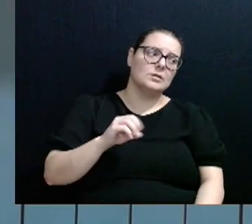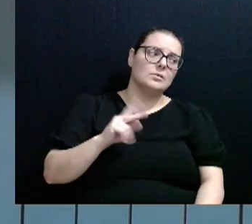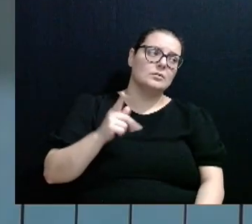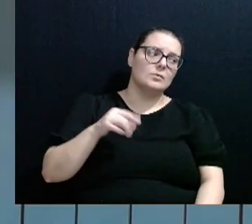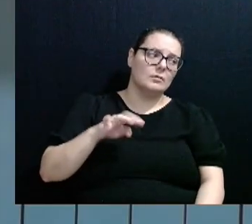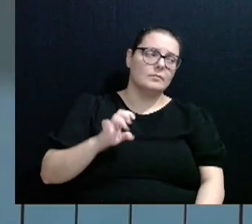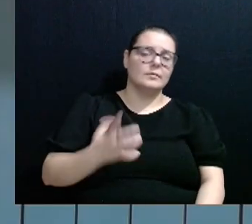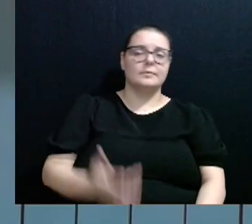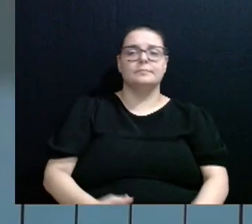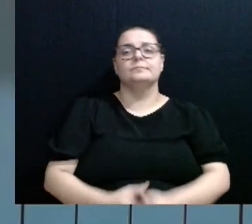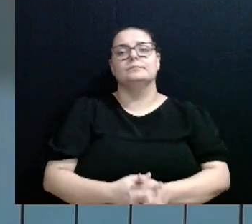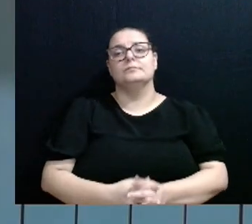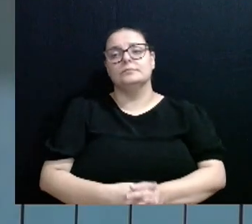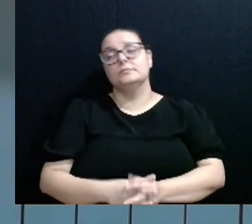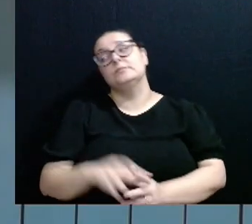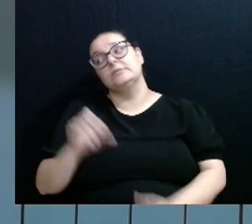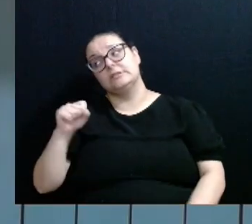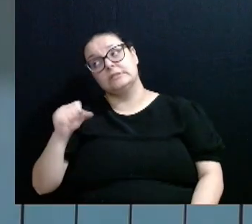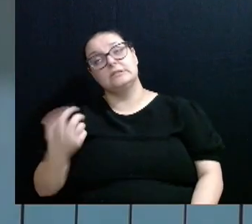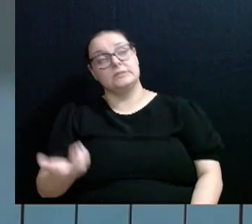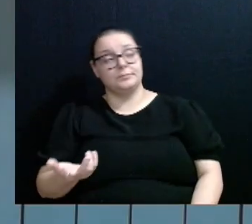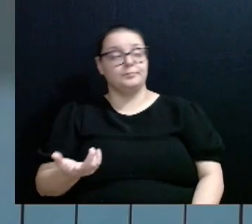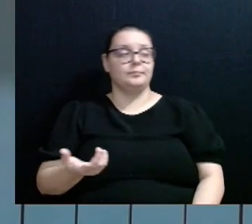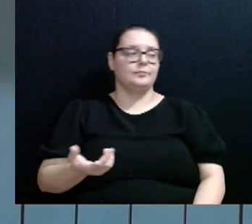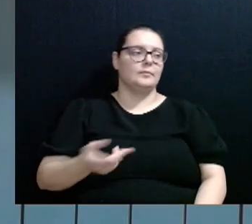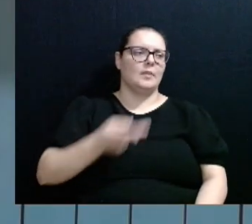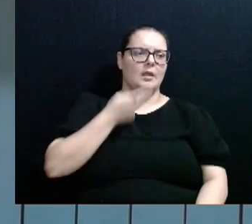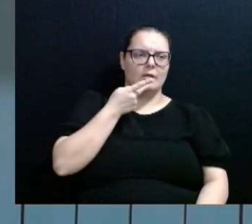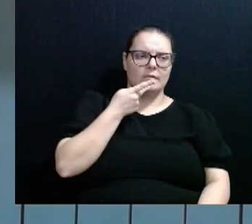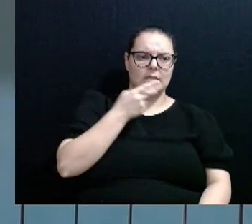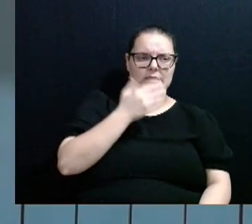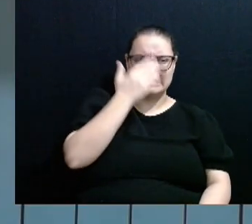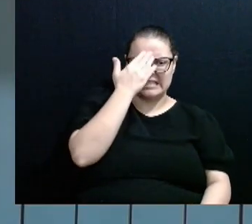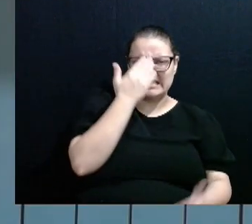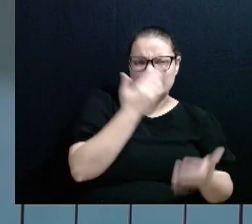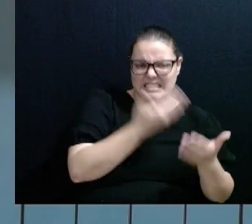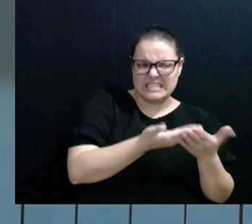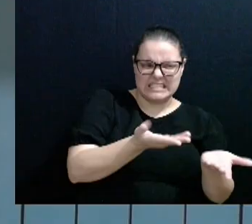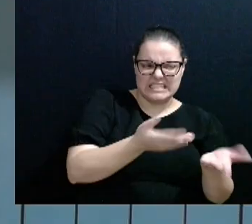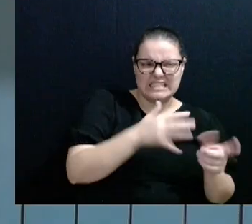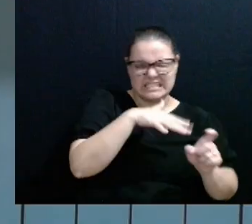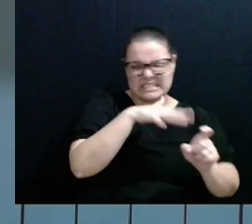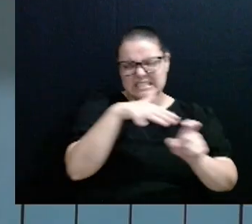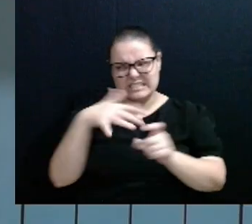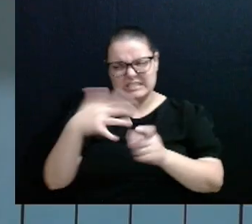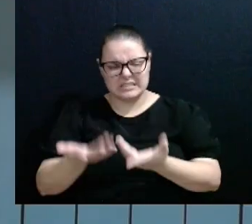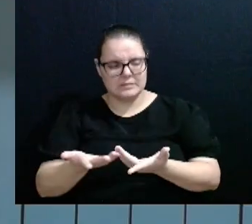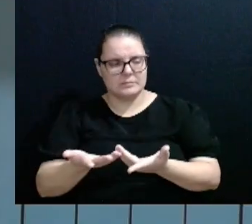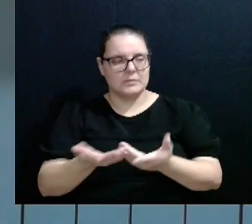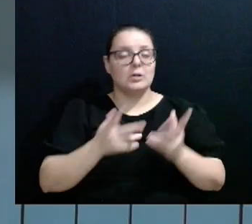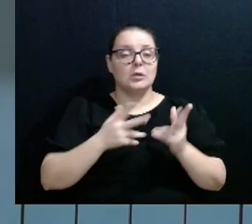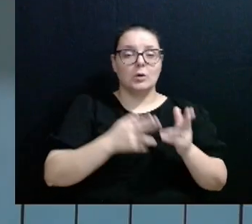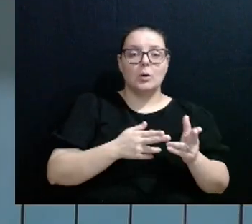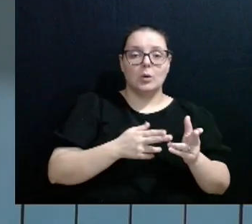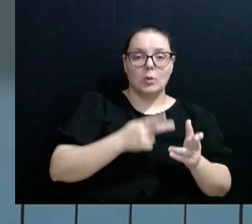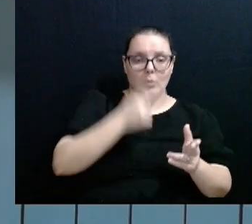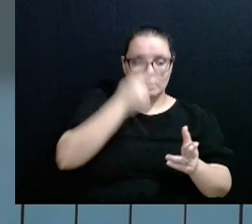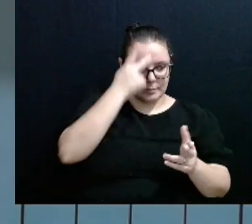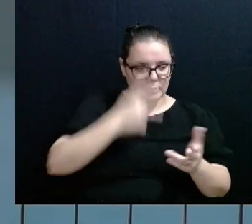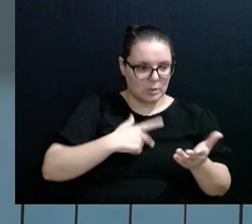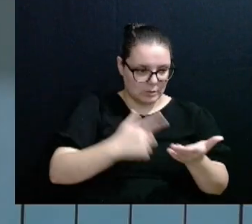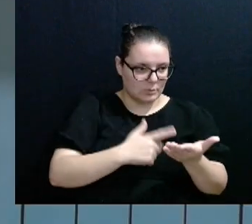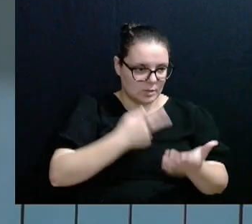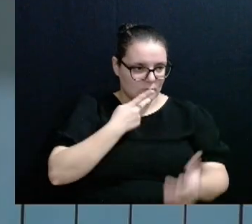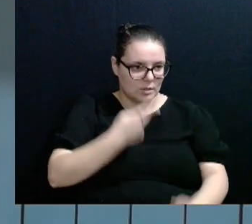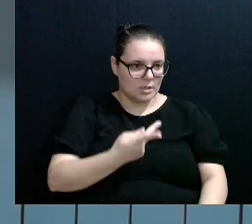fala um pouquinho sobre essas crenças mesmo, né, sobre esses mitos, aí como o seu próprio livro diz,